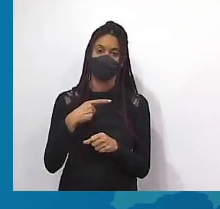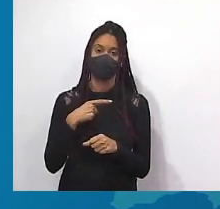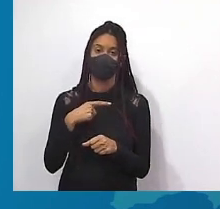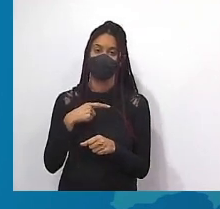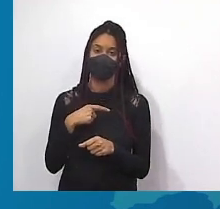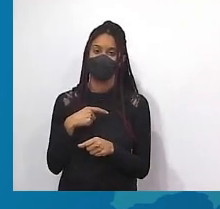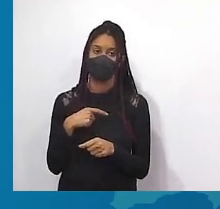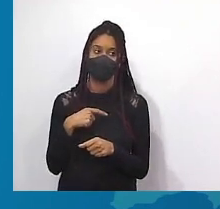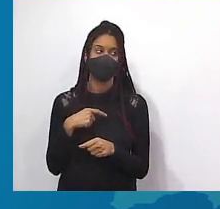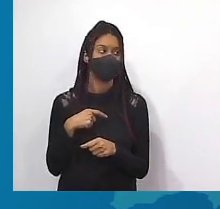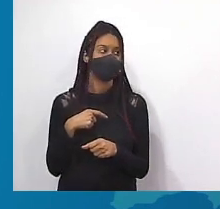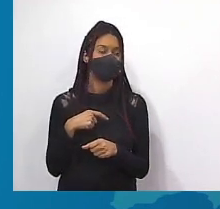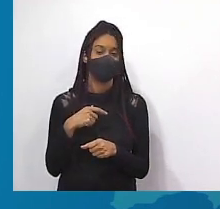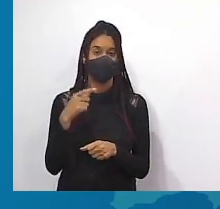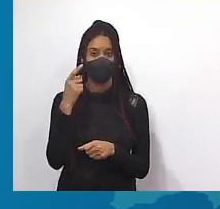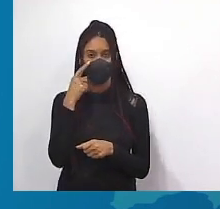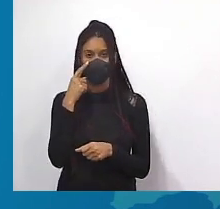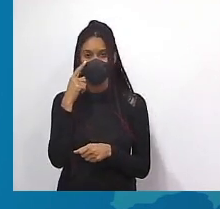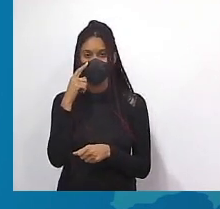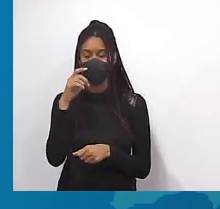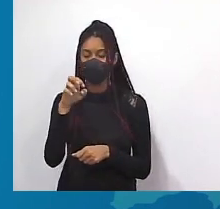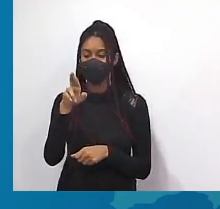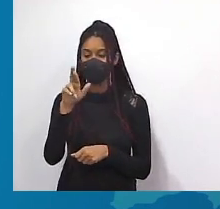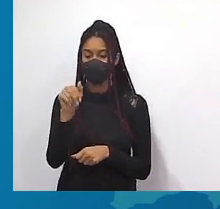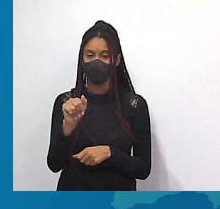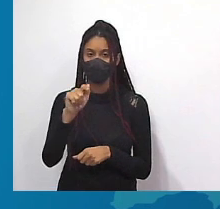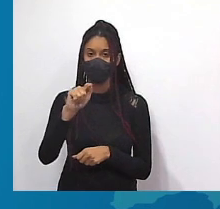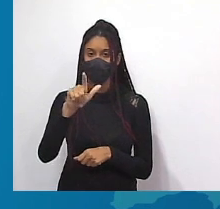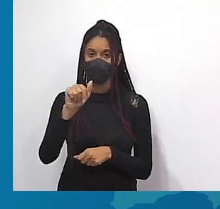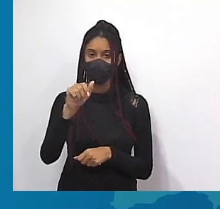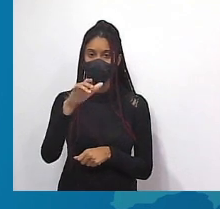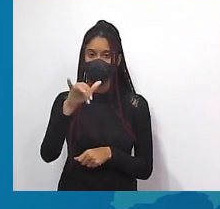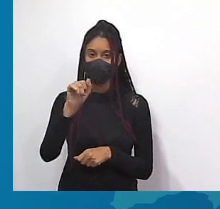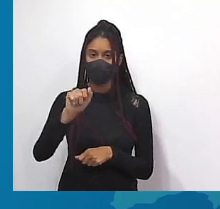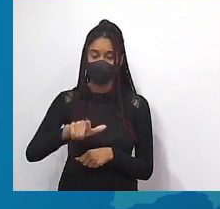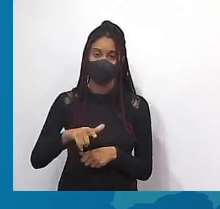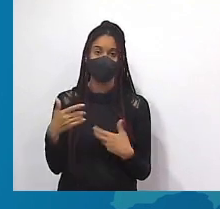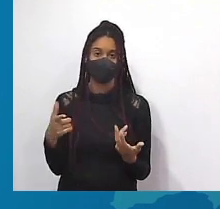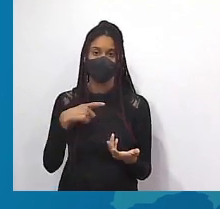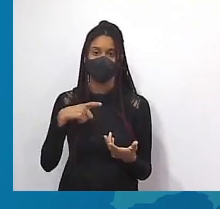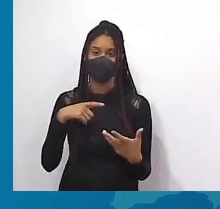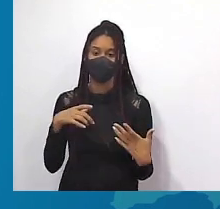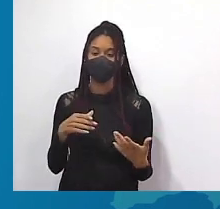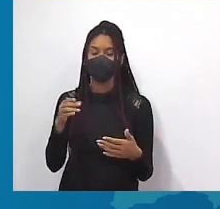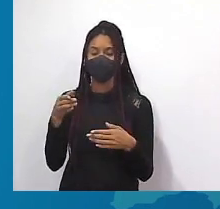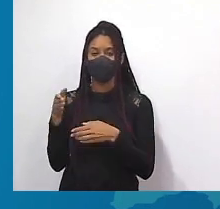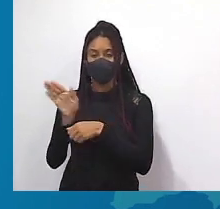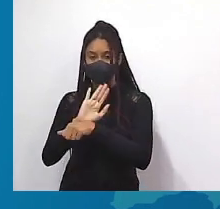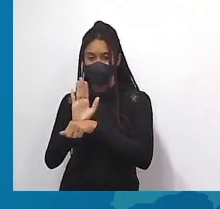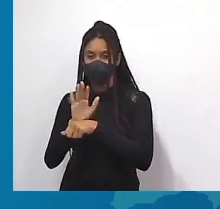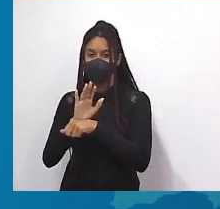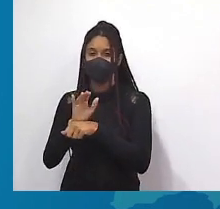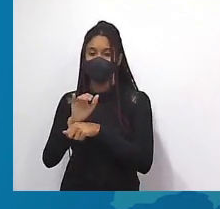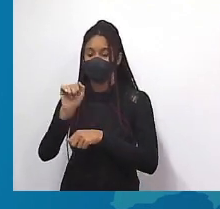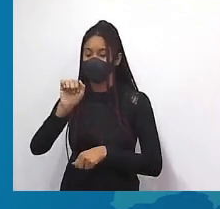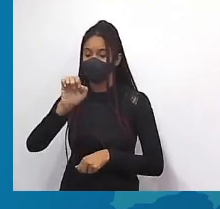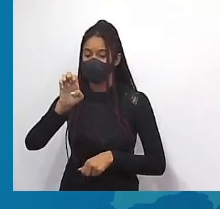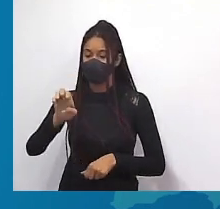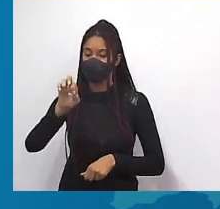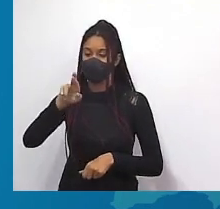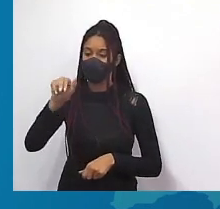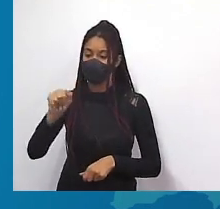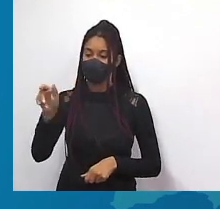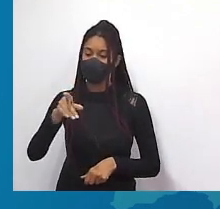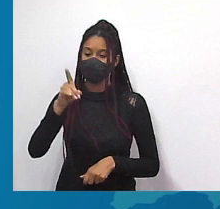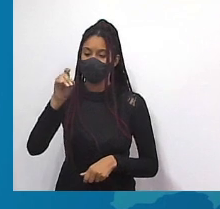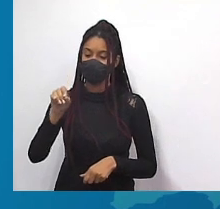Aquele retratado no filme Era do Gelo. Aquela foi a última era glacial do planeta. Então o planeta está caminhando para o superaquecimento.